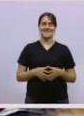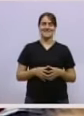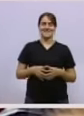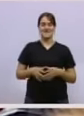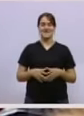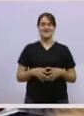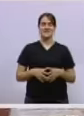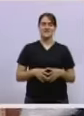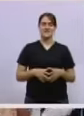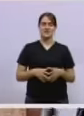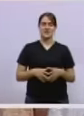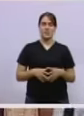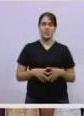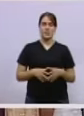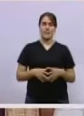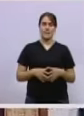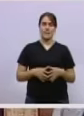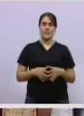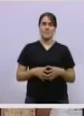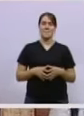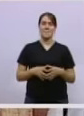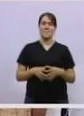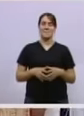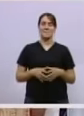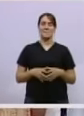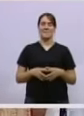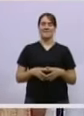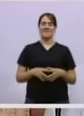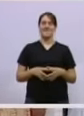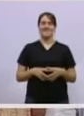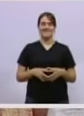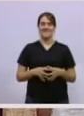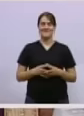olha, eu sou todo definido, só que eu tô com uma gordura por cima.